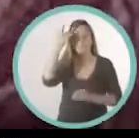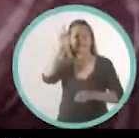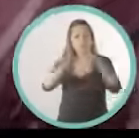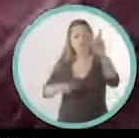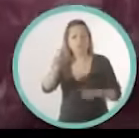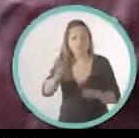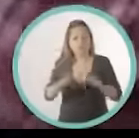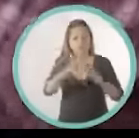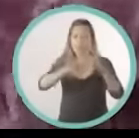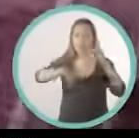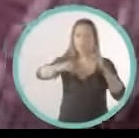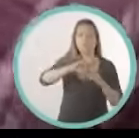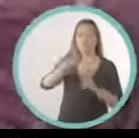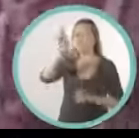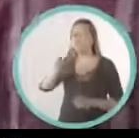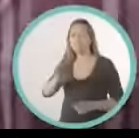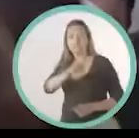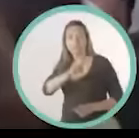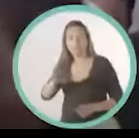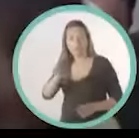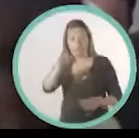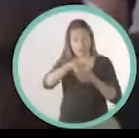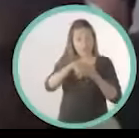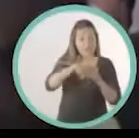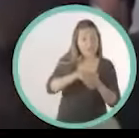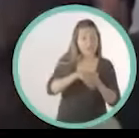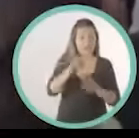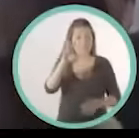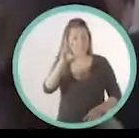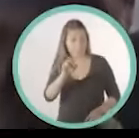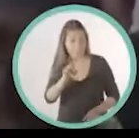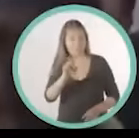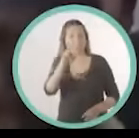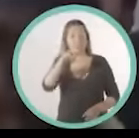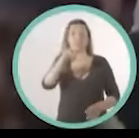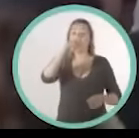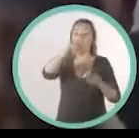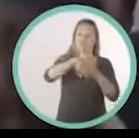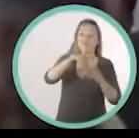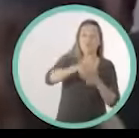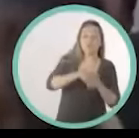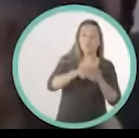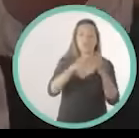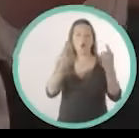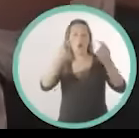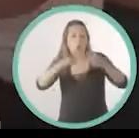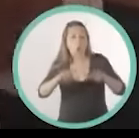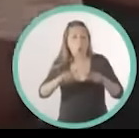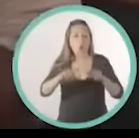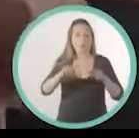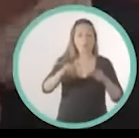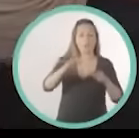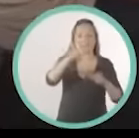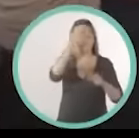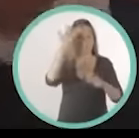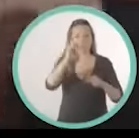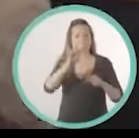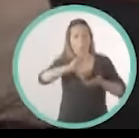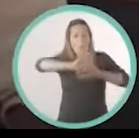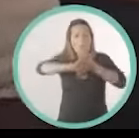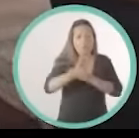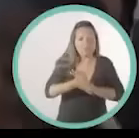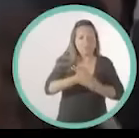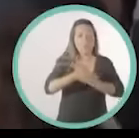as religiões e todas as igrejas. Votar 50 é votar contra o racismo, contra o machismo e votar